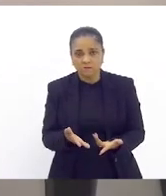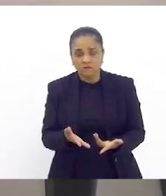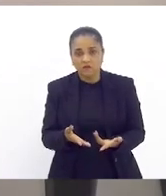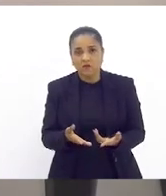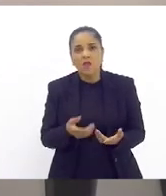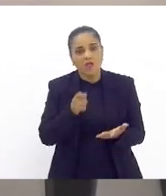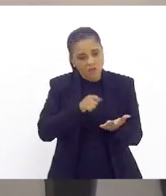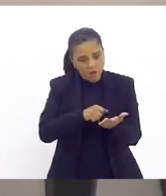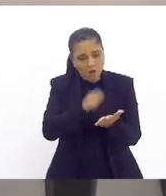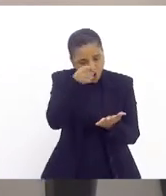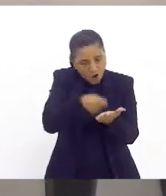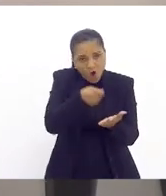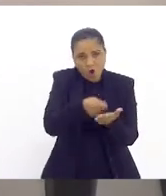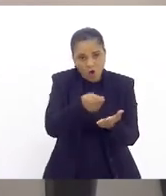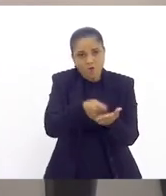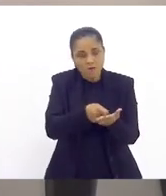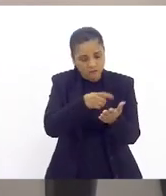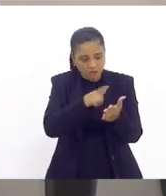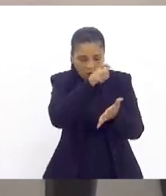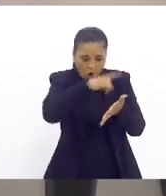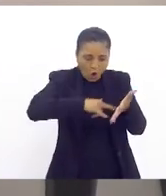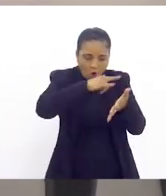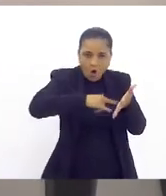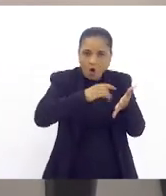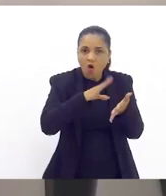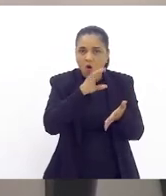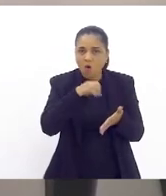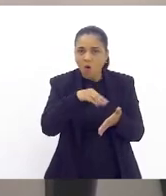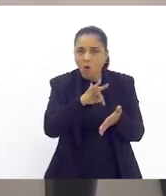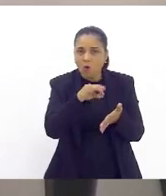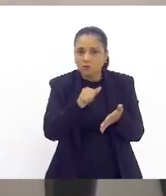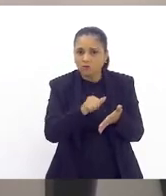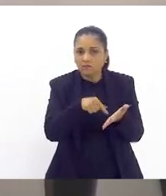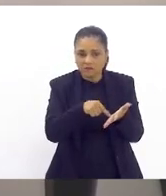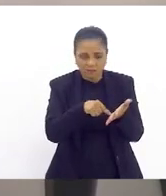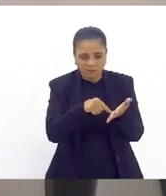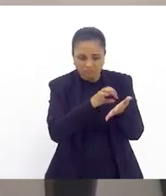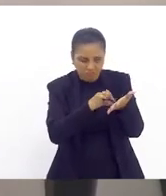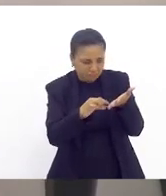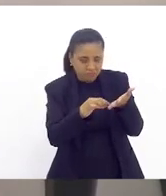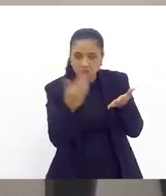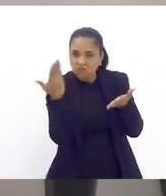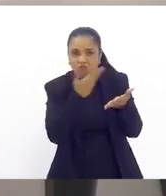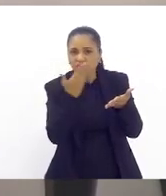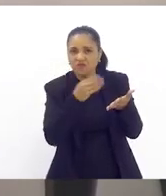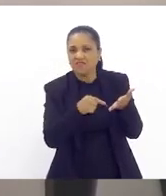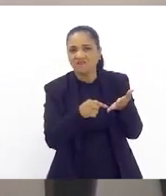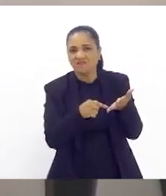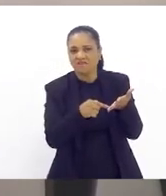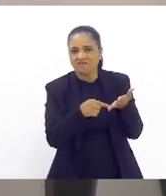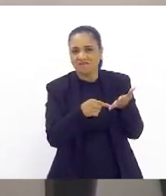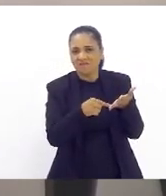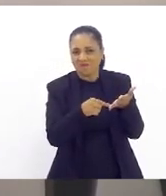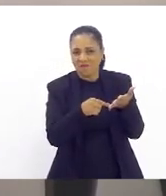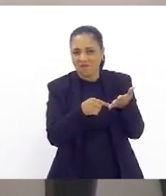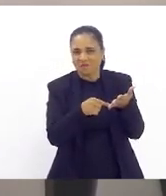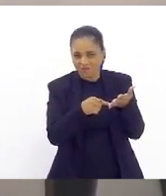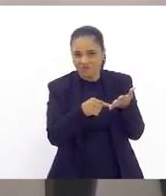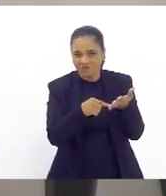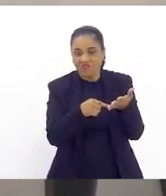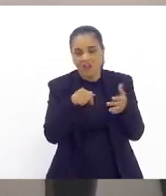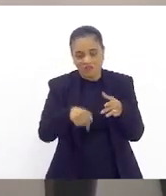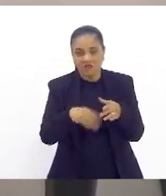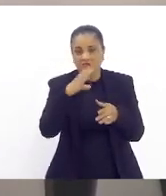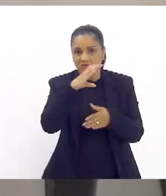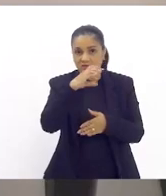cobranças elas vem inseridas na conta de maneira não discriminatória então nós aprovamos aqui na CPI que não